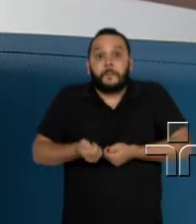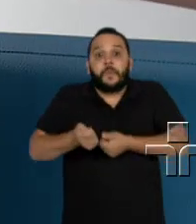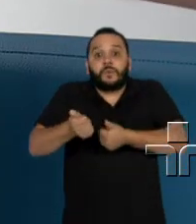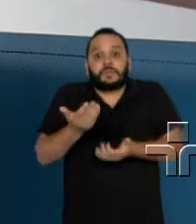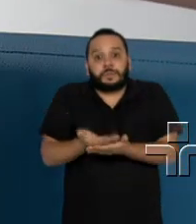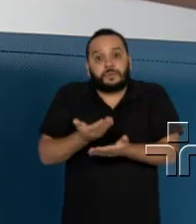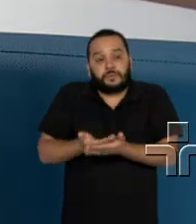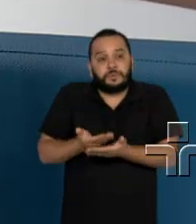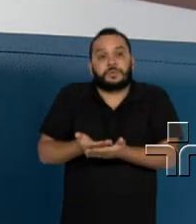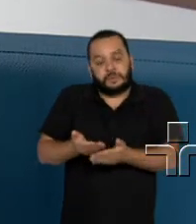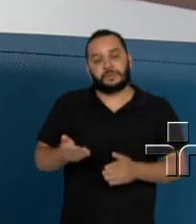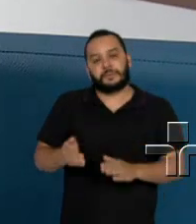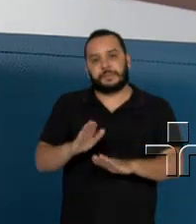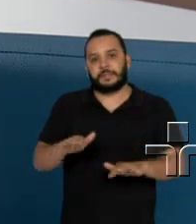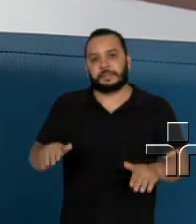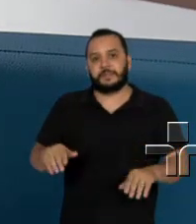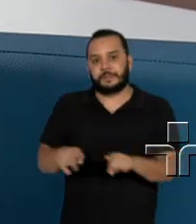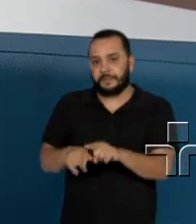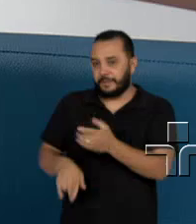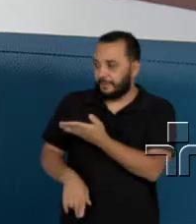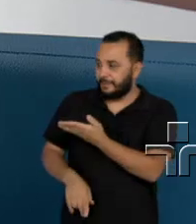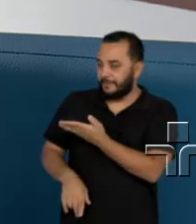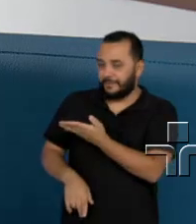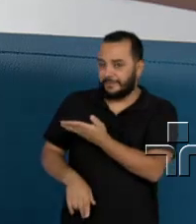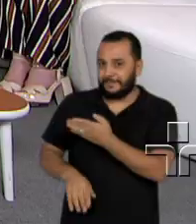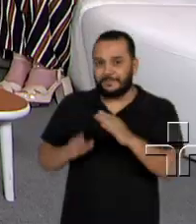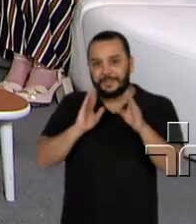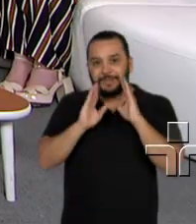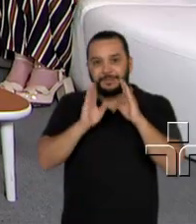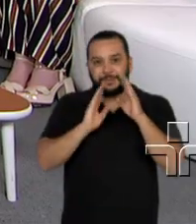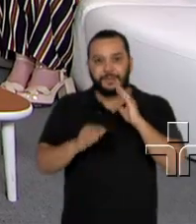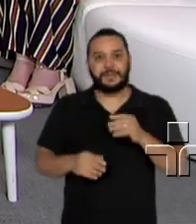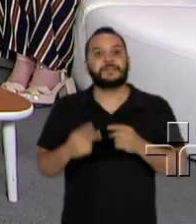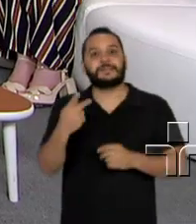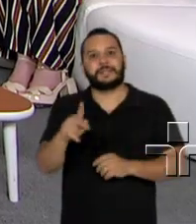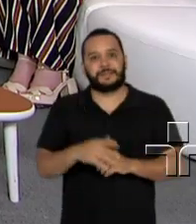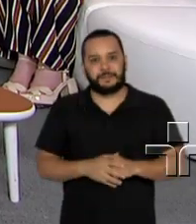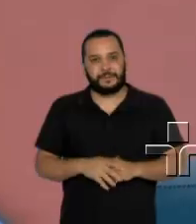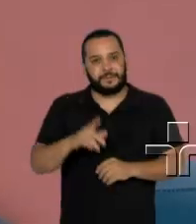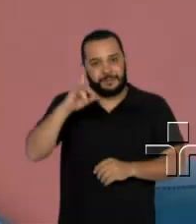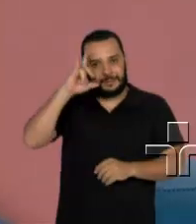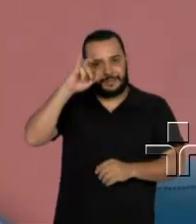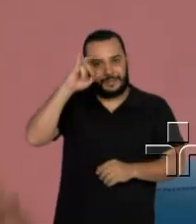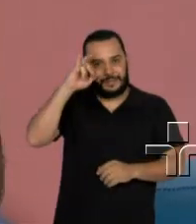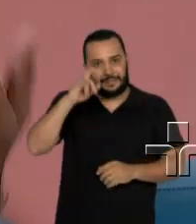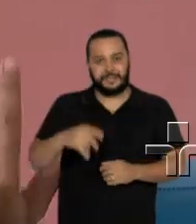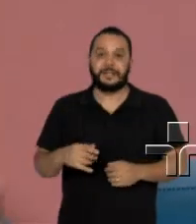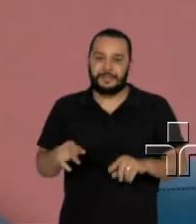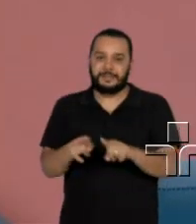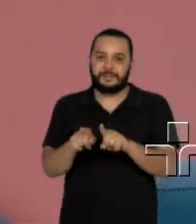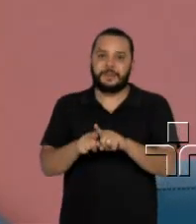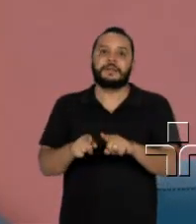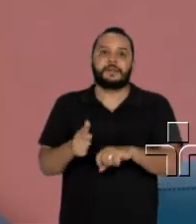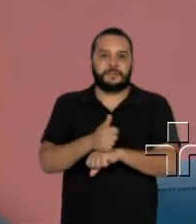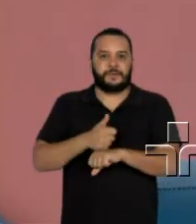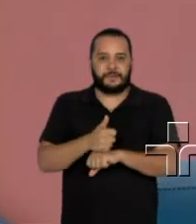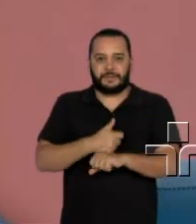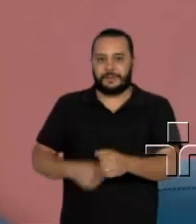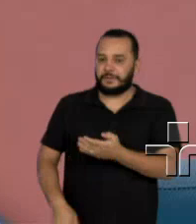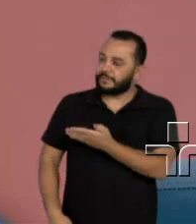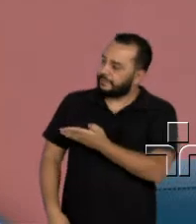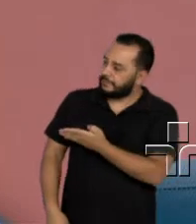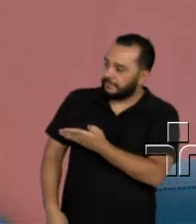facebook studio de balé cisne negro tal time ligado a esse é o meu instagram pessoal e profissional raul gil